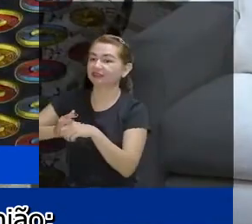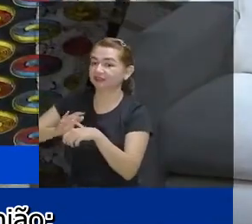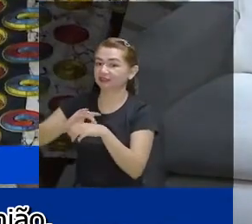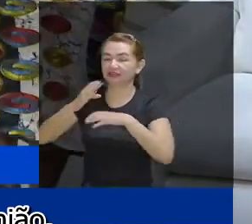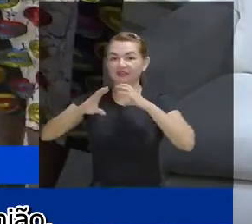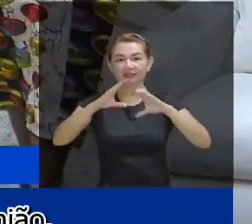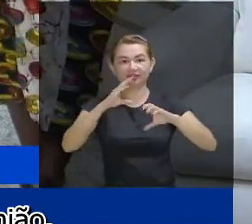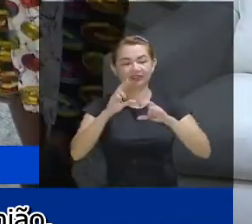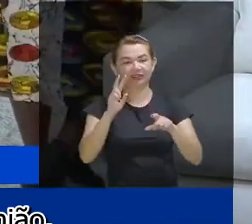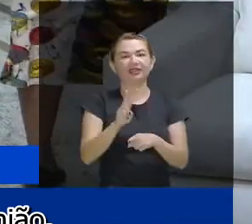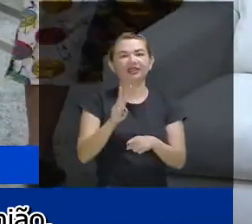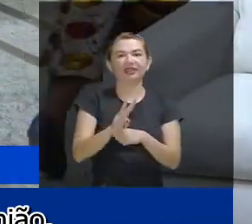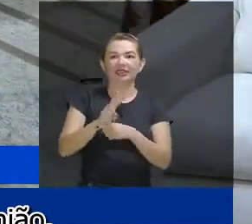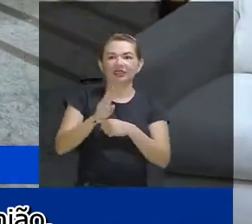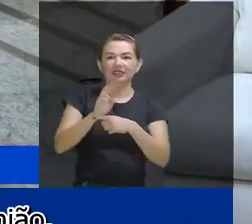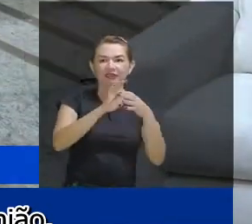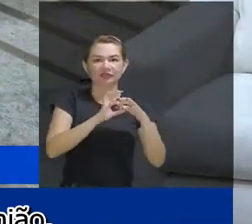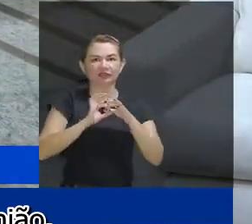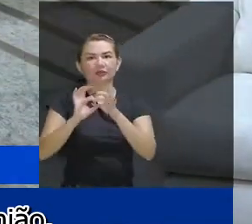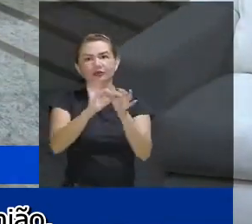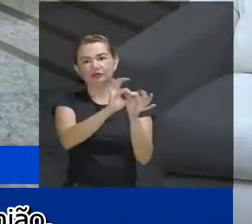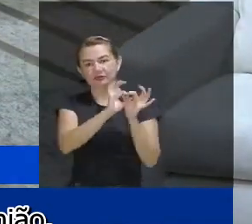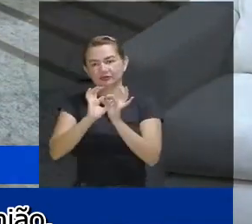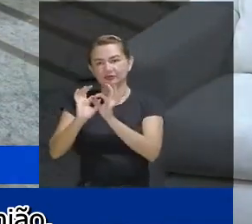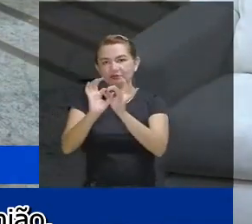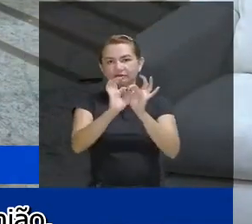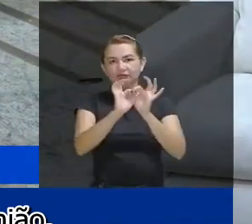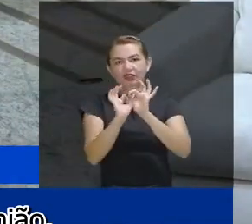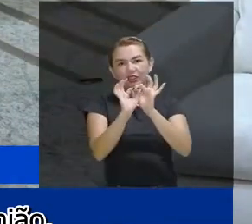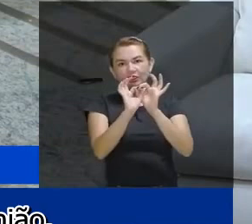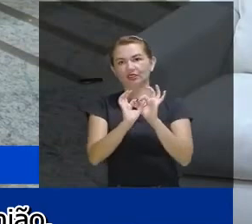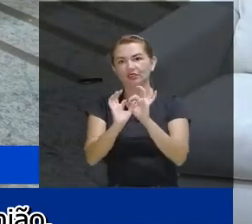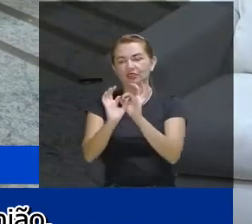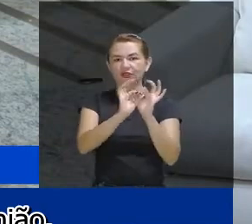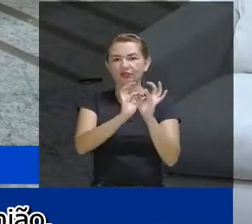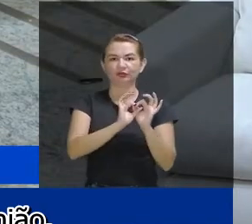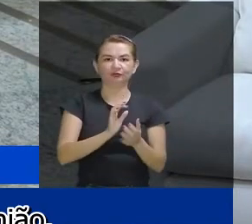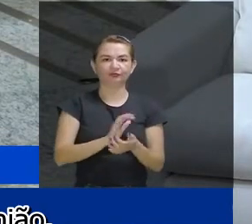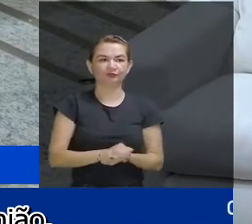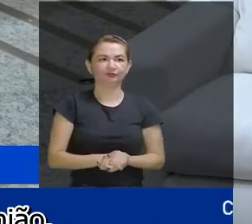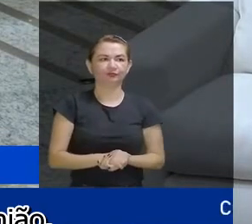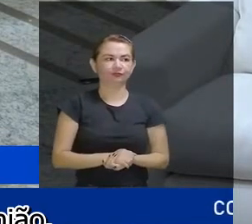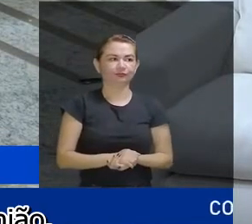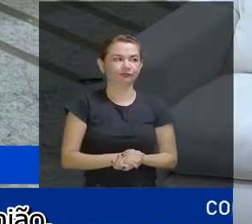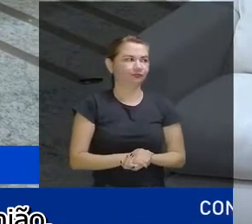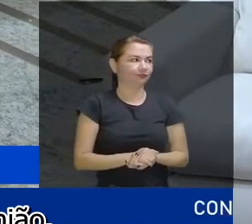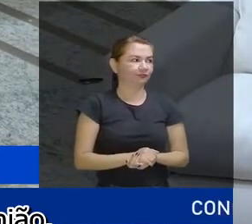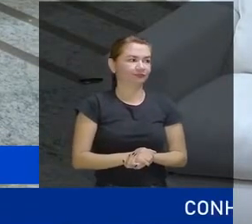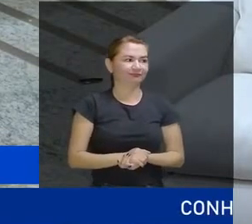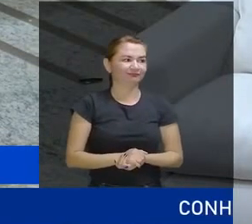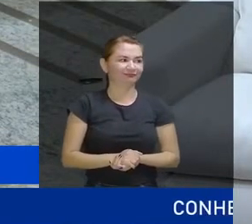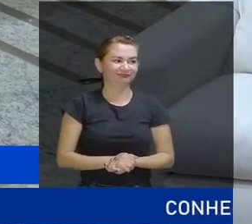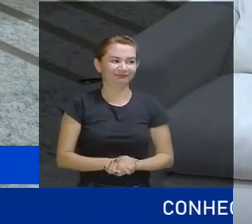cantando pra proteger nossa união.